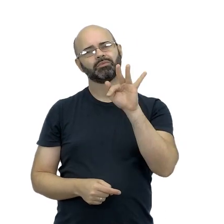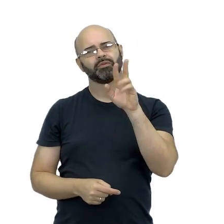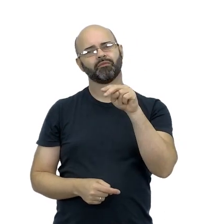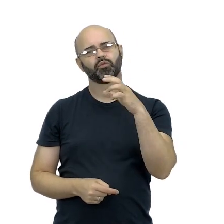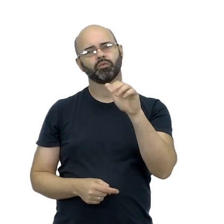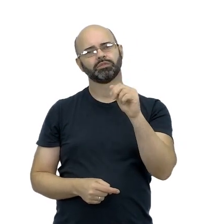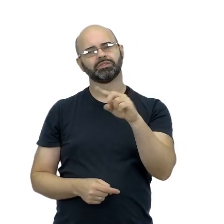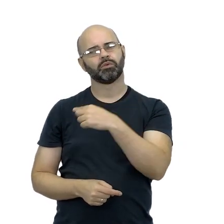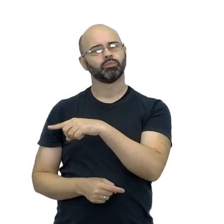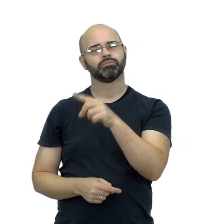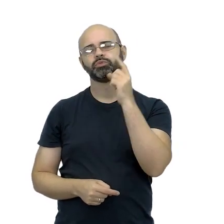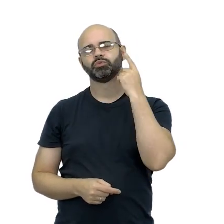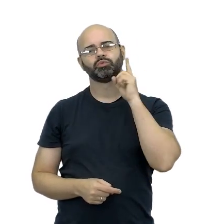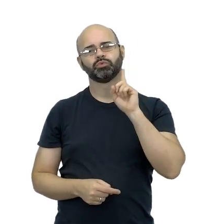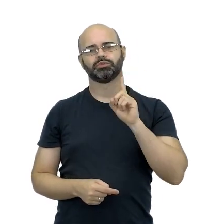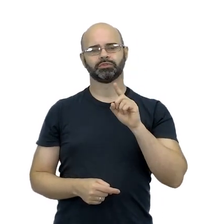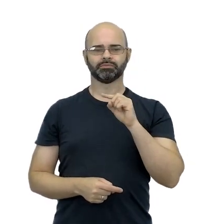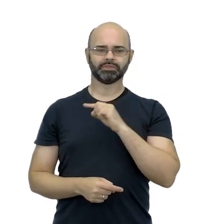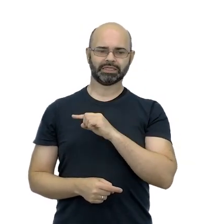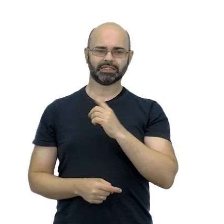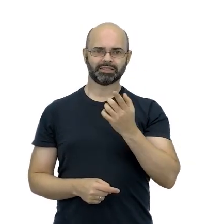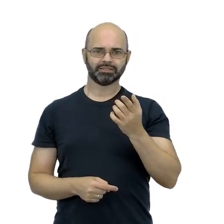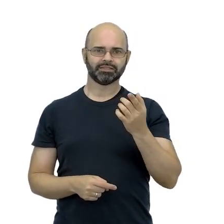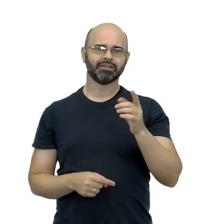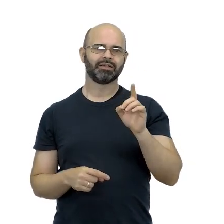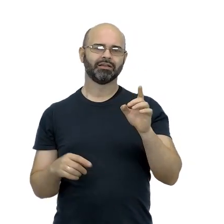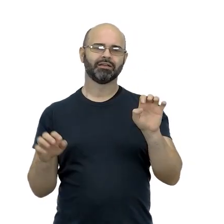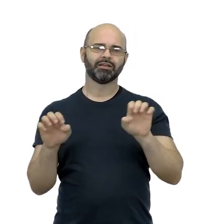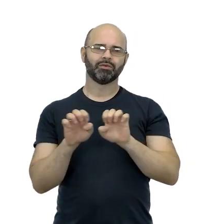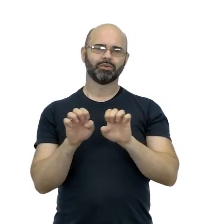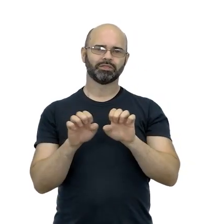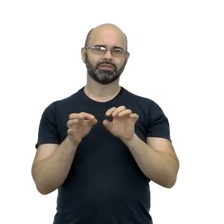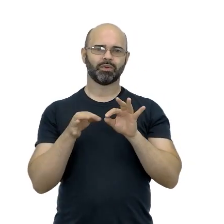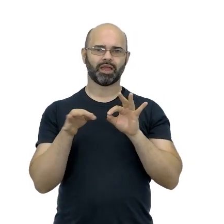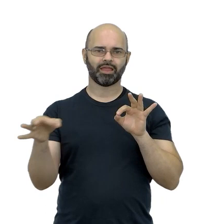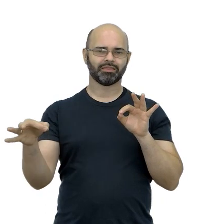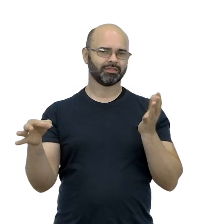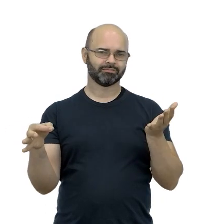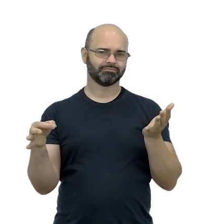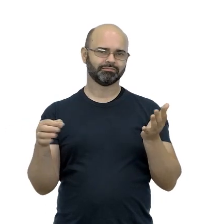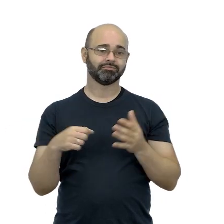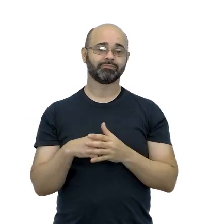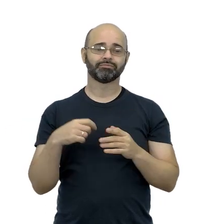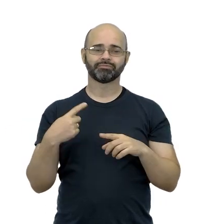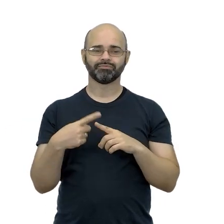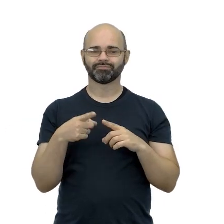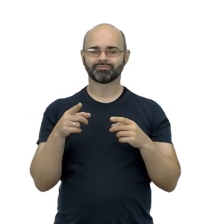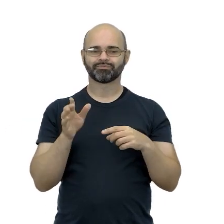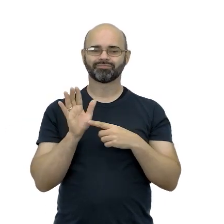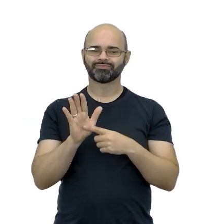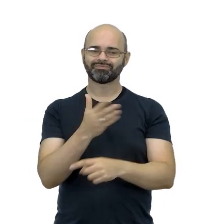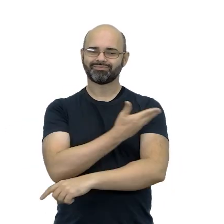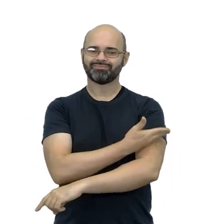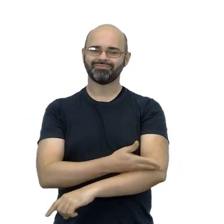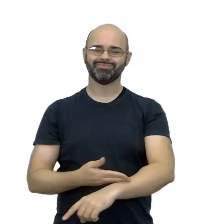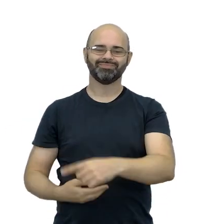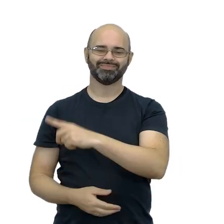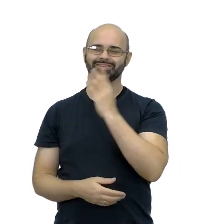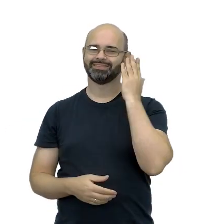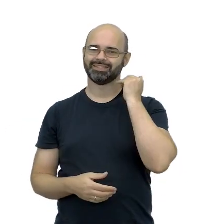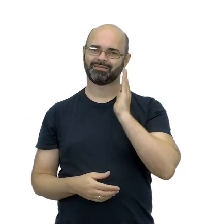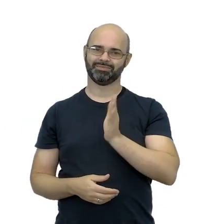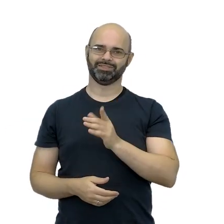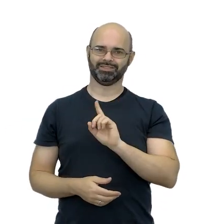função. Não vai saber que isso é uma equação da reta, porque não está aparecendo daquele formatinho que é conhecido com eles.